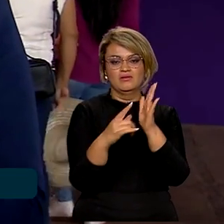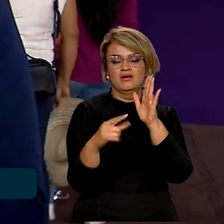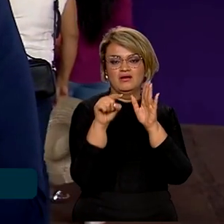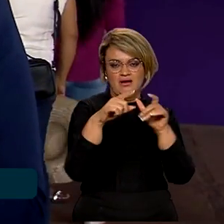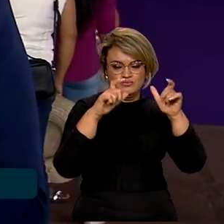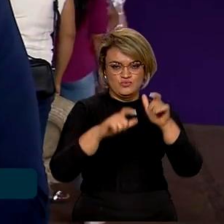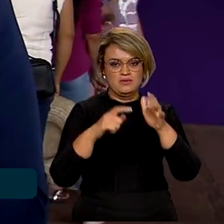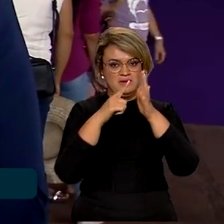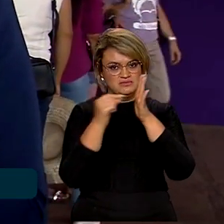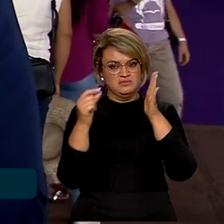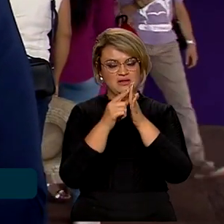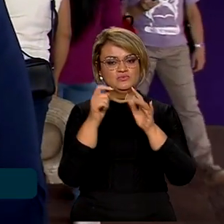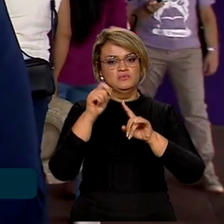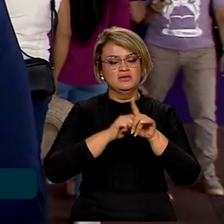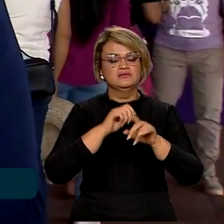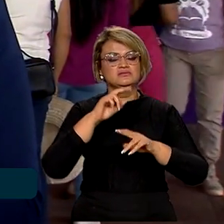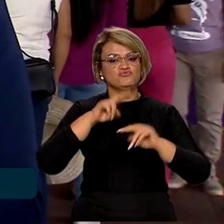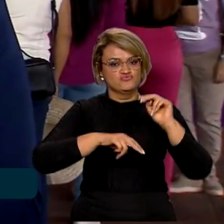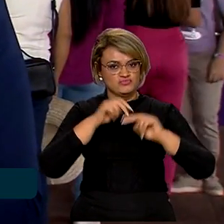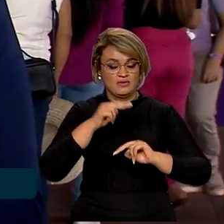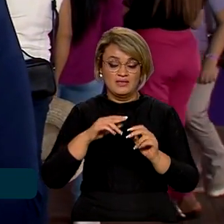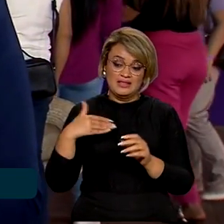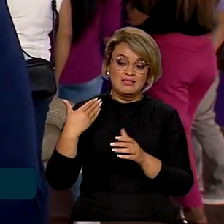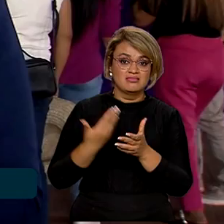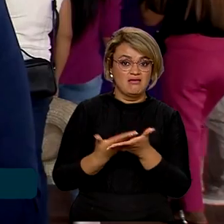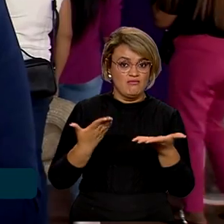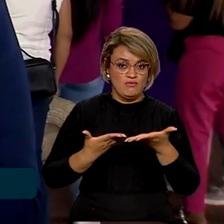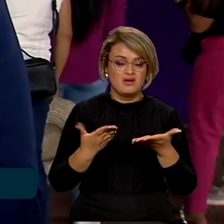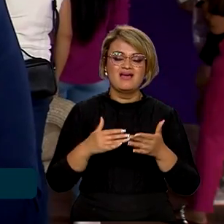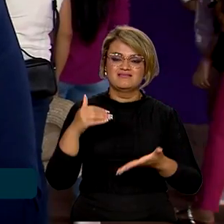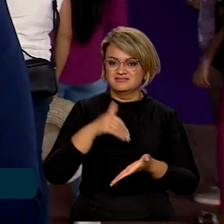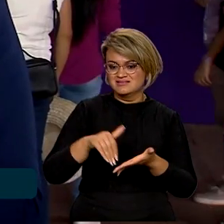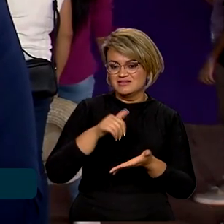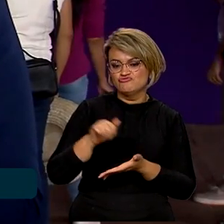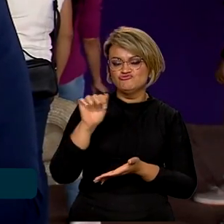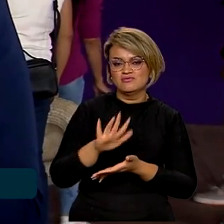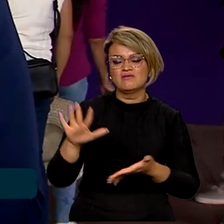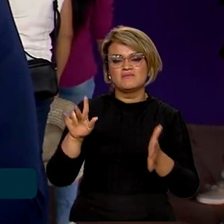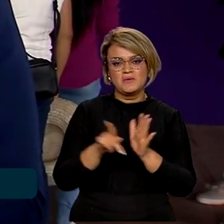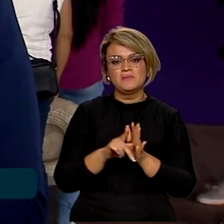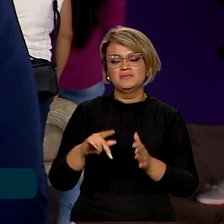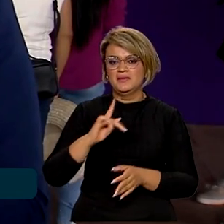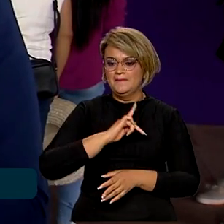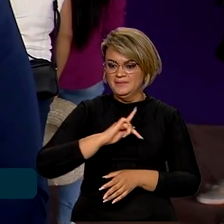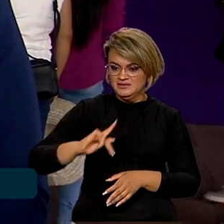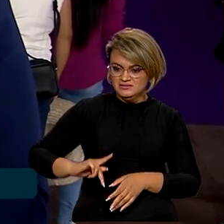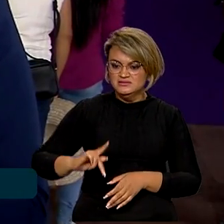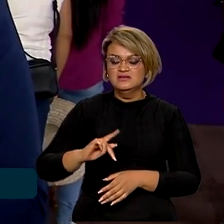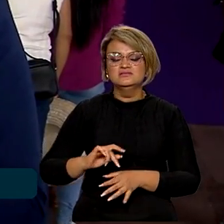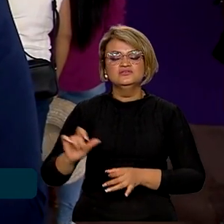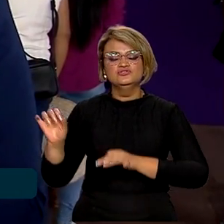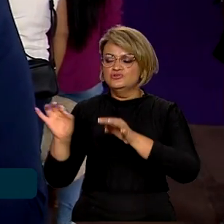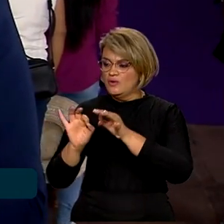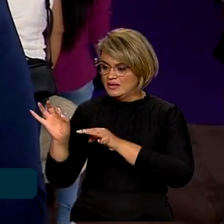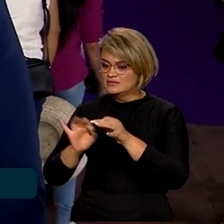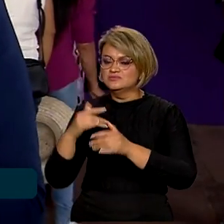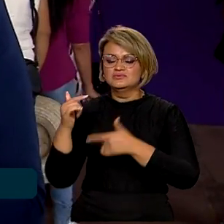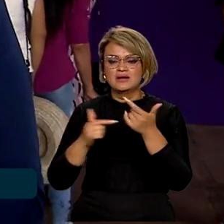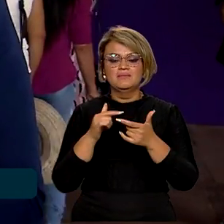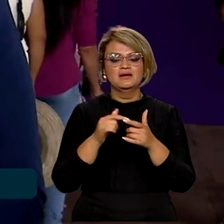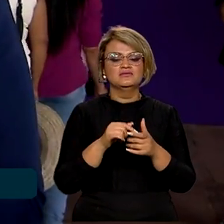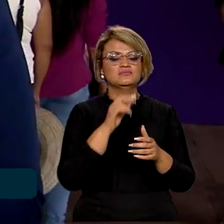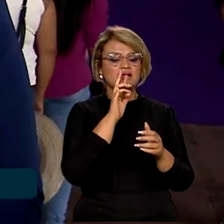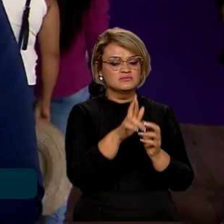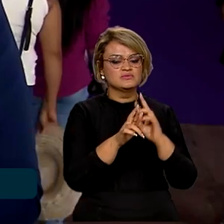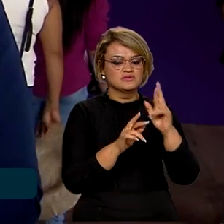Planalto em junho. E desde então, a Secretaria-Geral da Presidência da República coordena o trabalho de